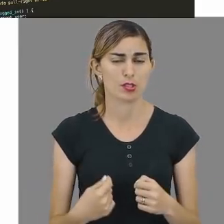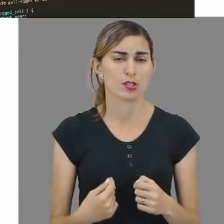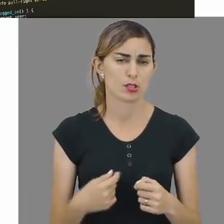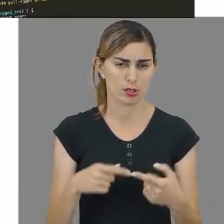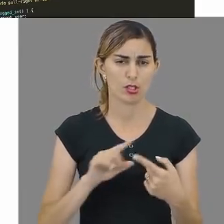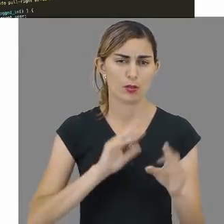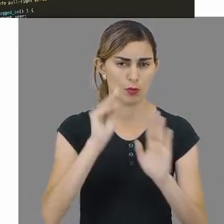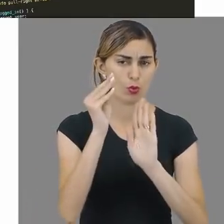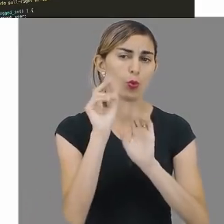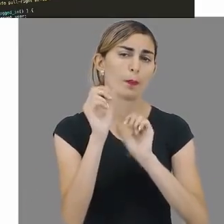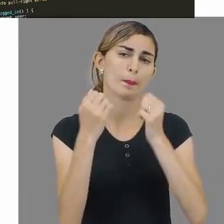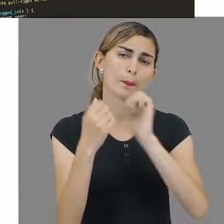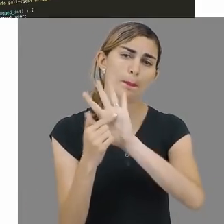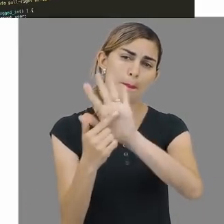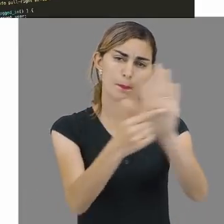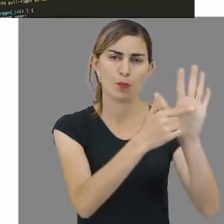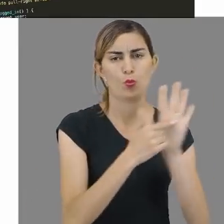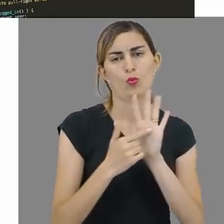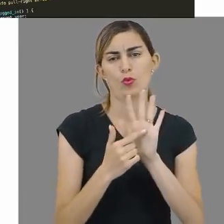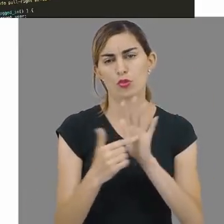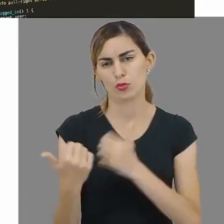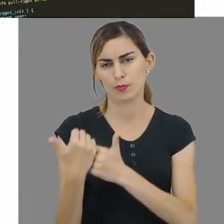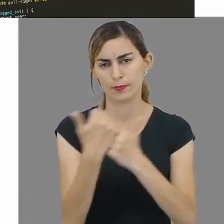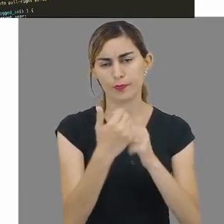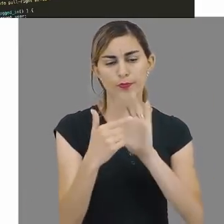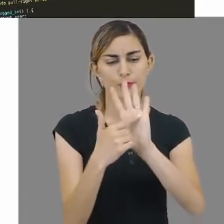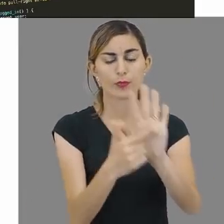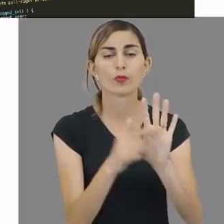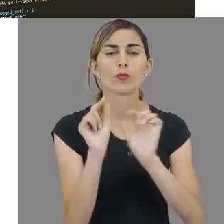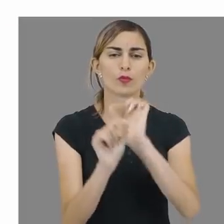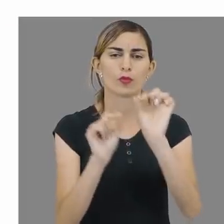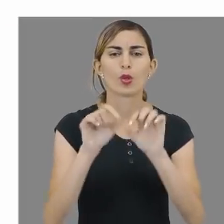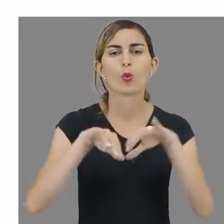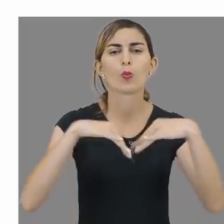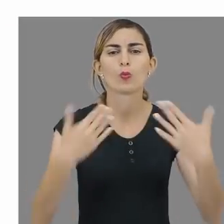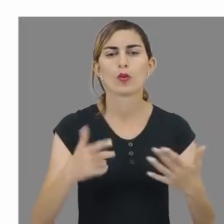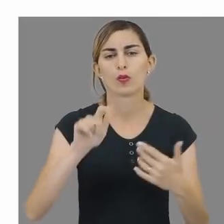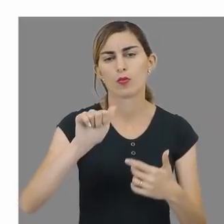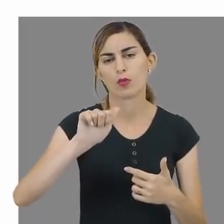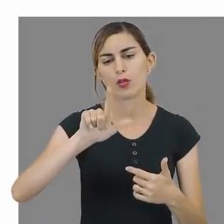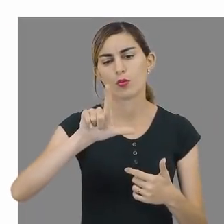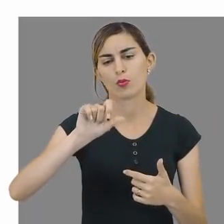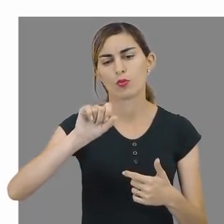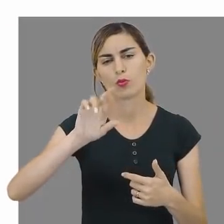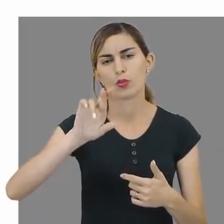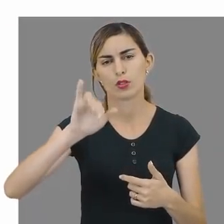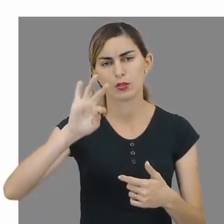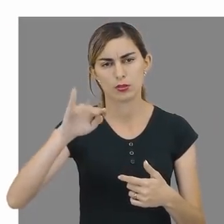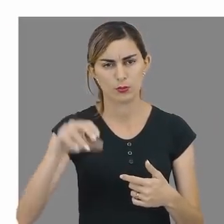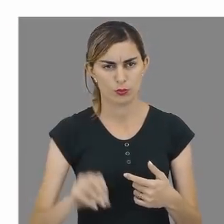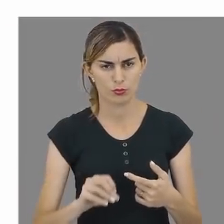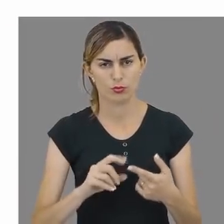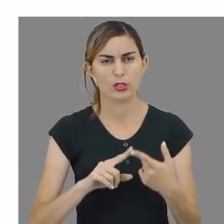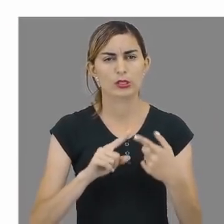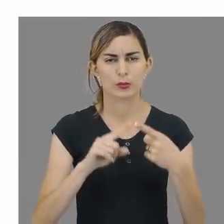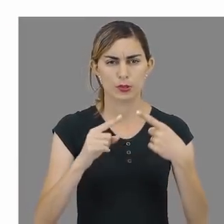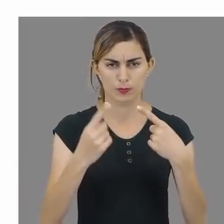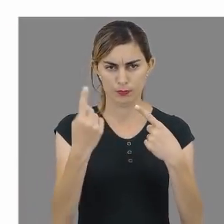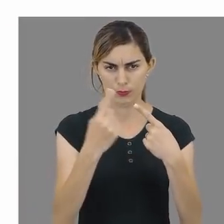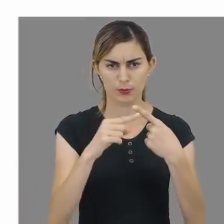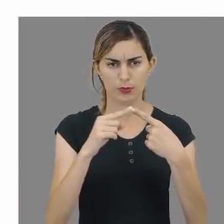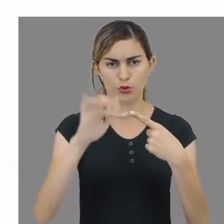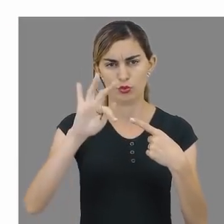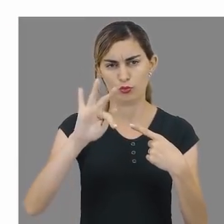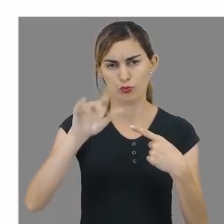os algoritmos que vão compô-lo. Para isso, existem diversas formas de representação. Entre as mais populares está